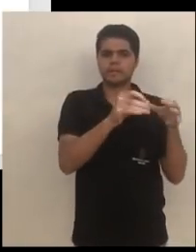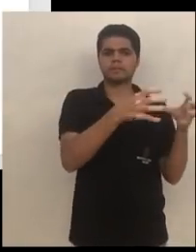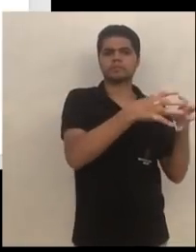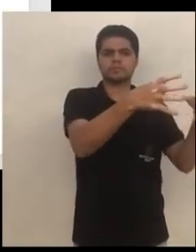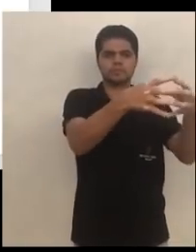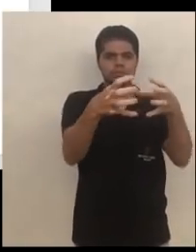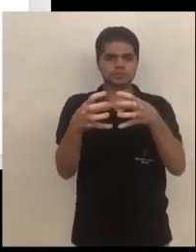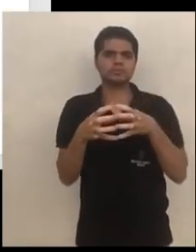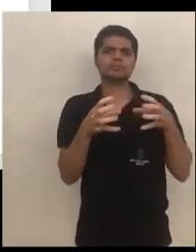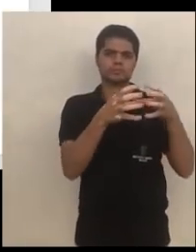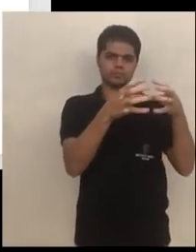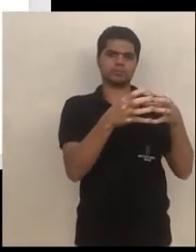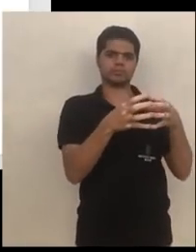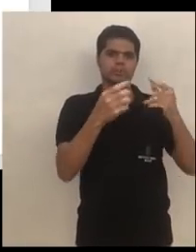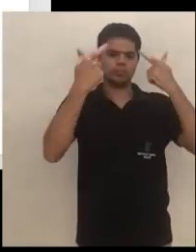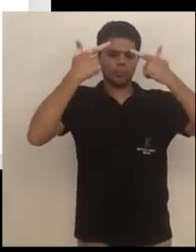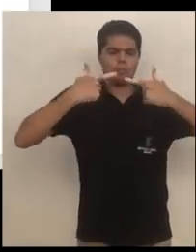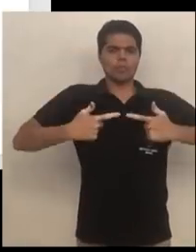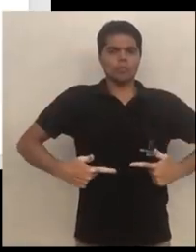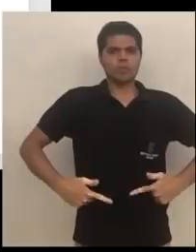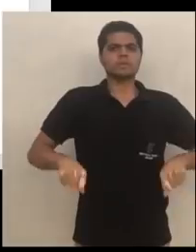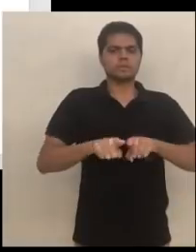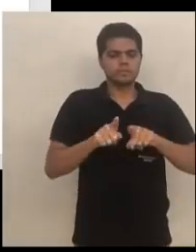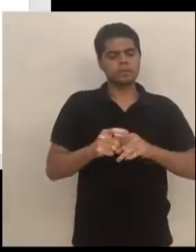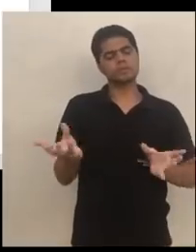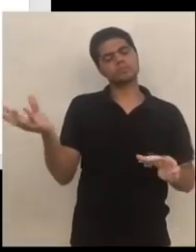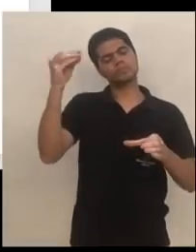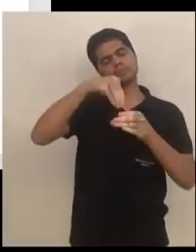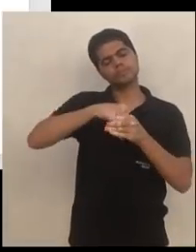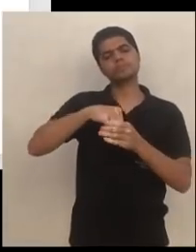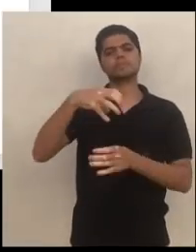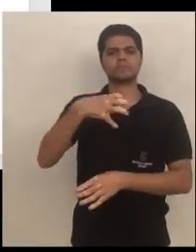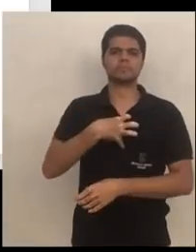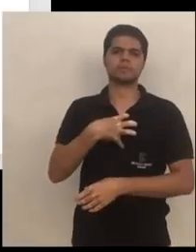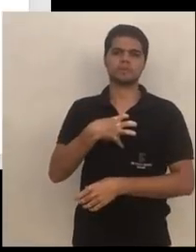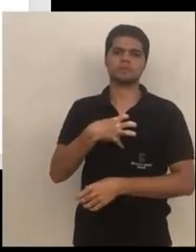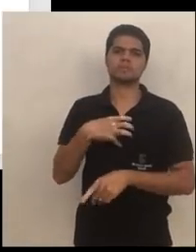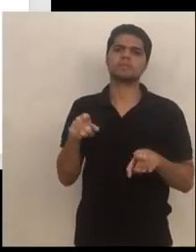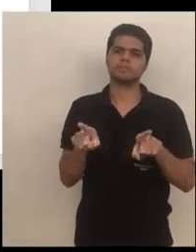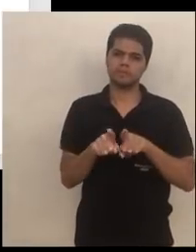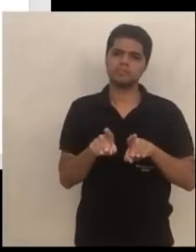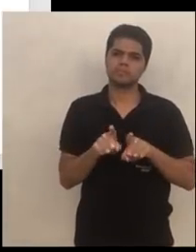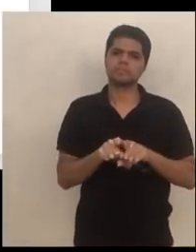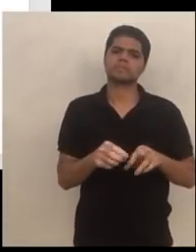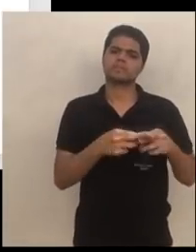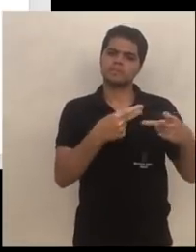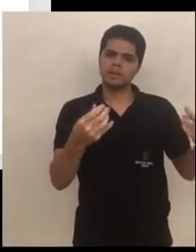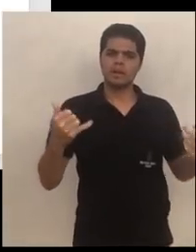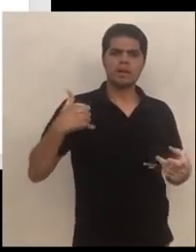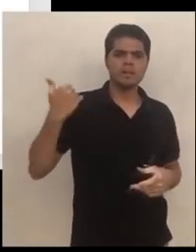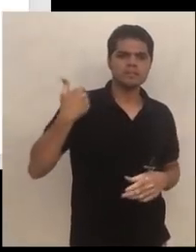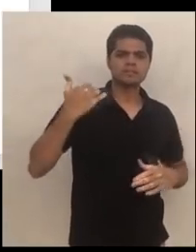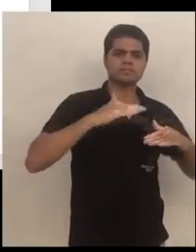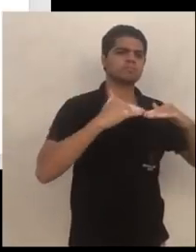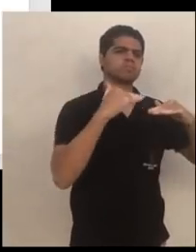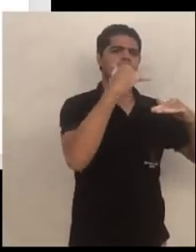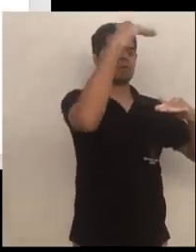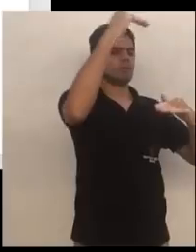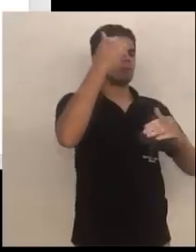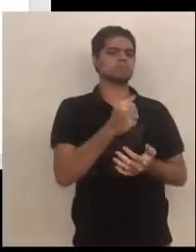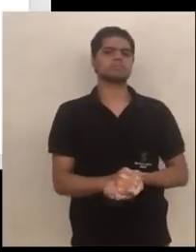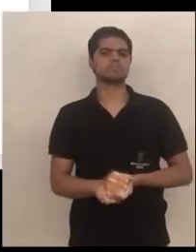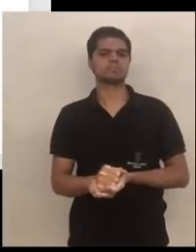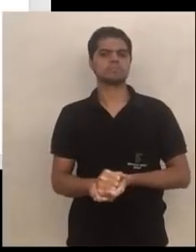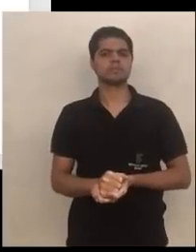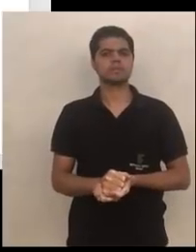né, dentro da CEPORG Bahia. Então, trazer outras faixas etárias, adolescentes, todos os estudantes,